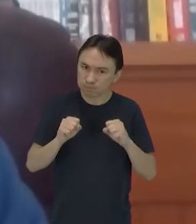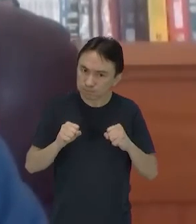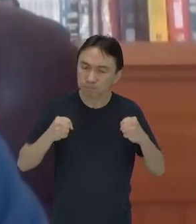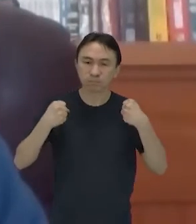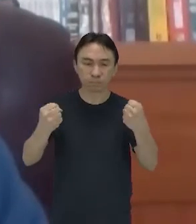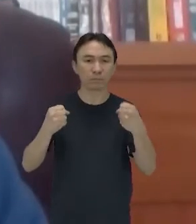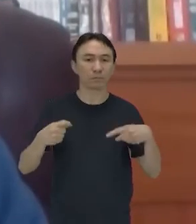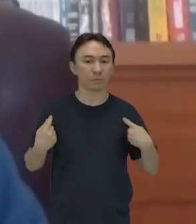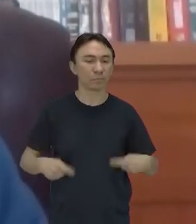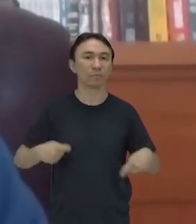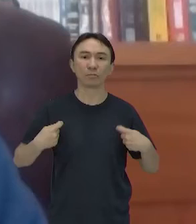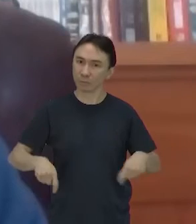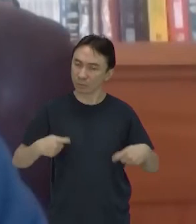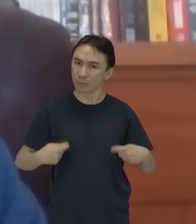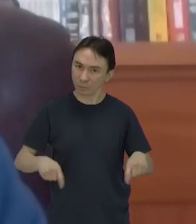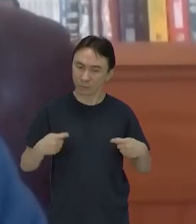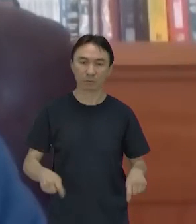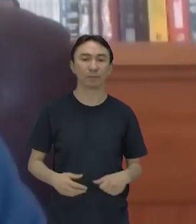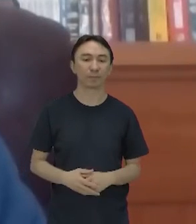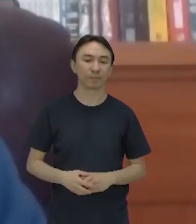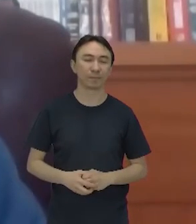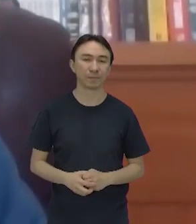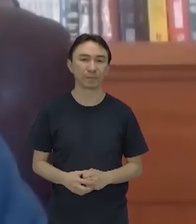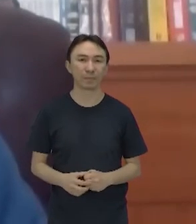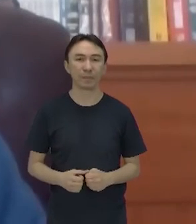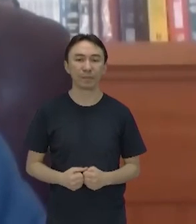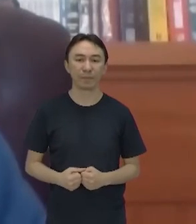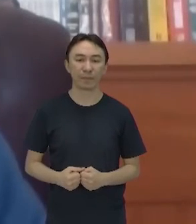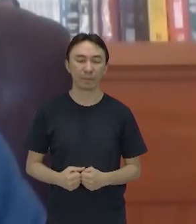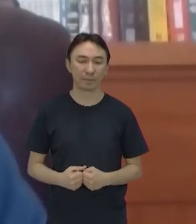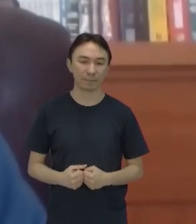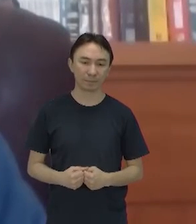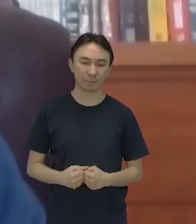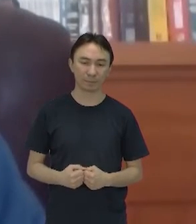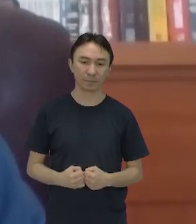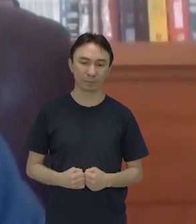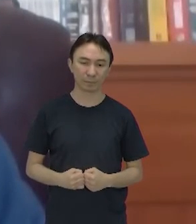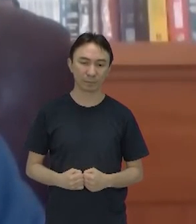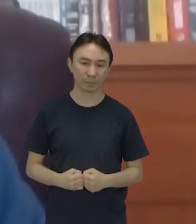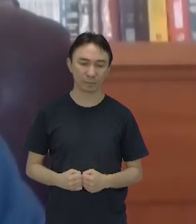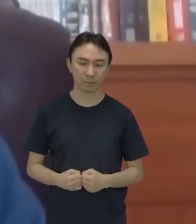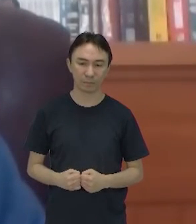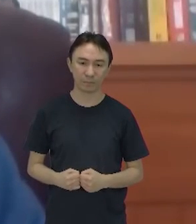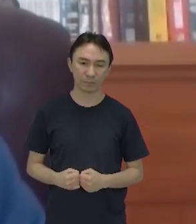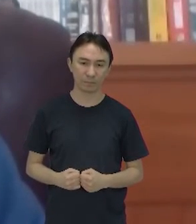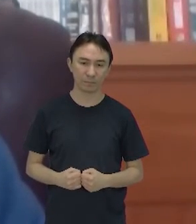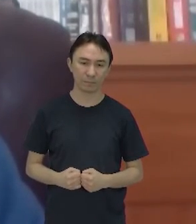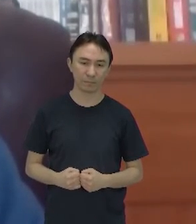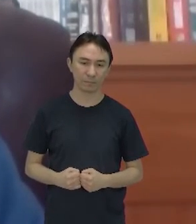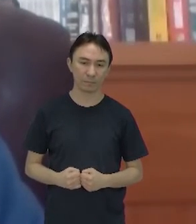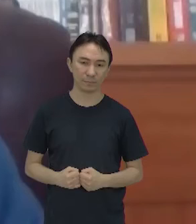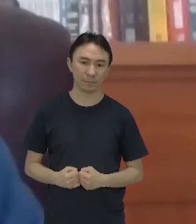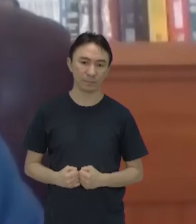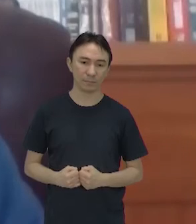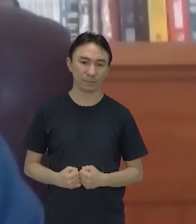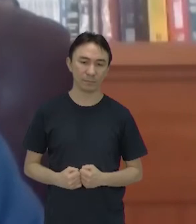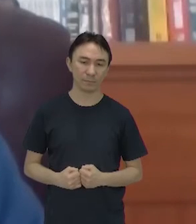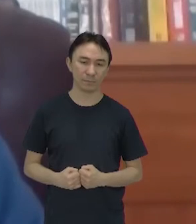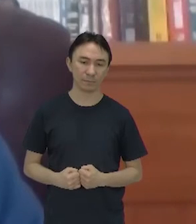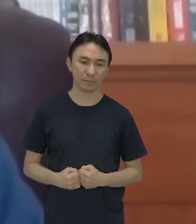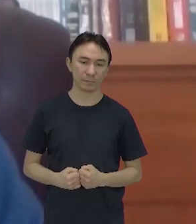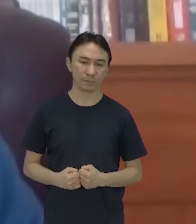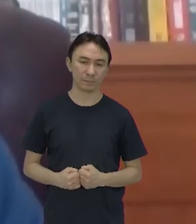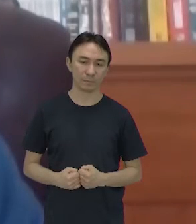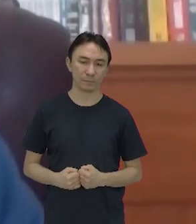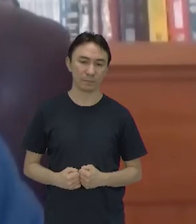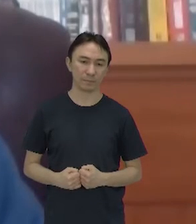English, geography, maths, and physics and chemistry or whatever, it's